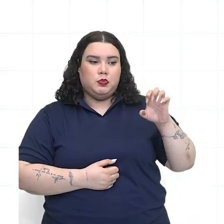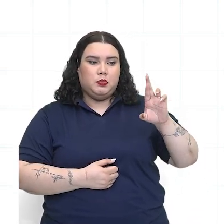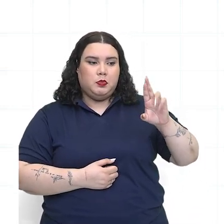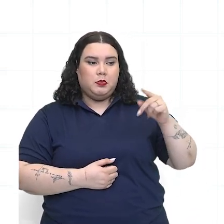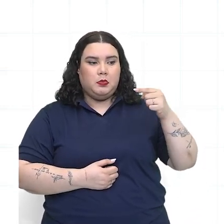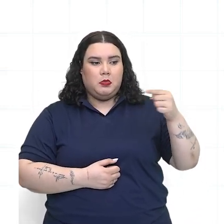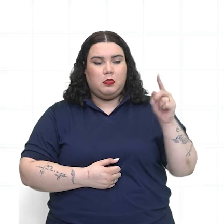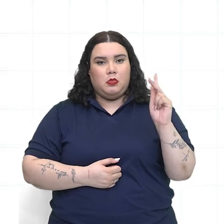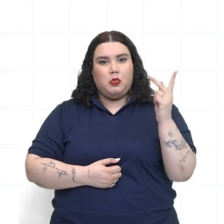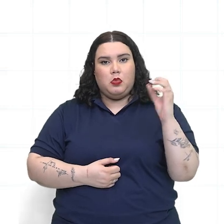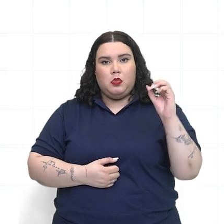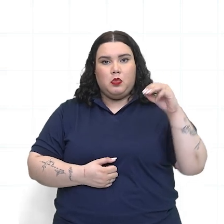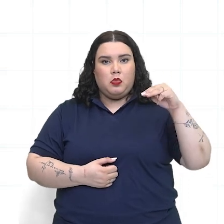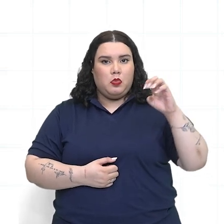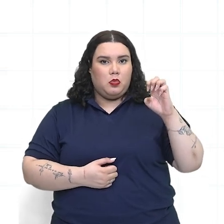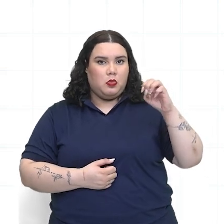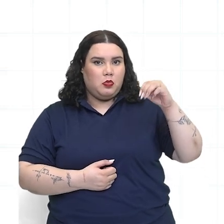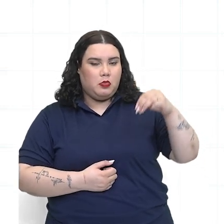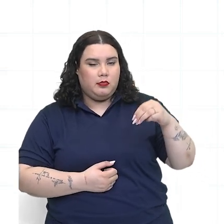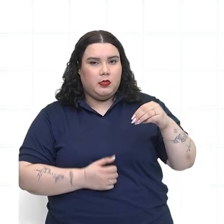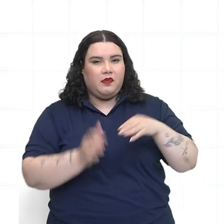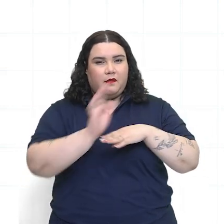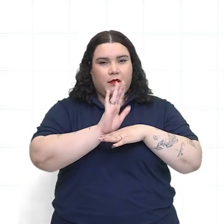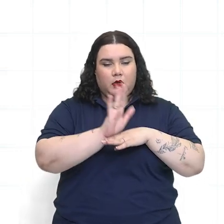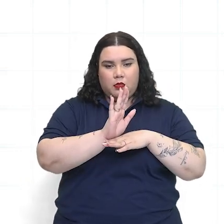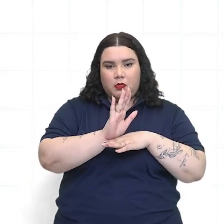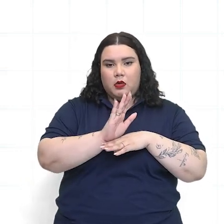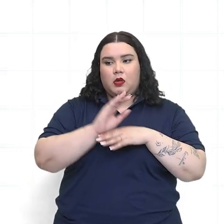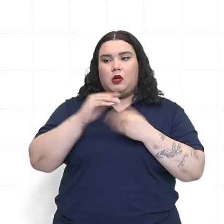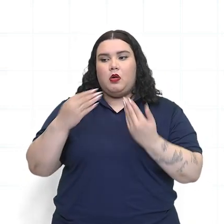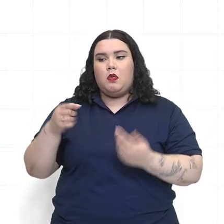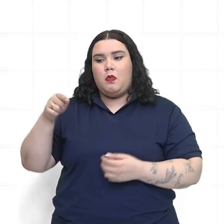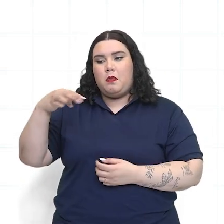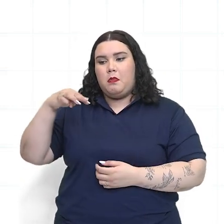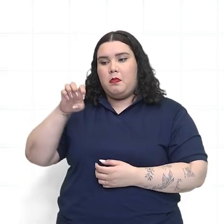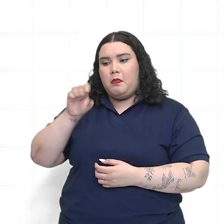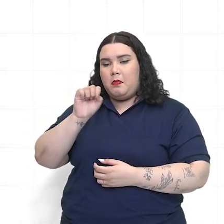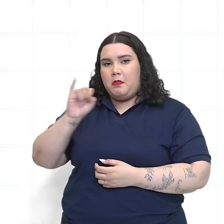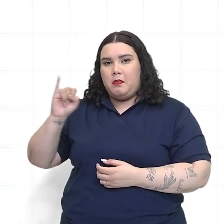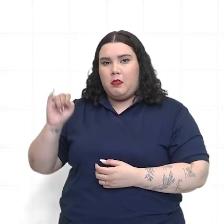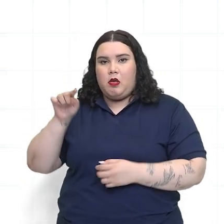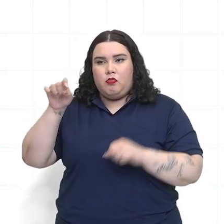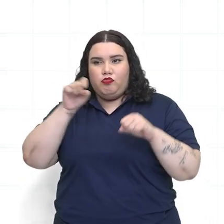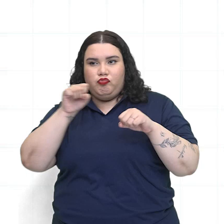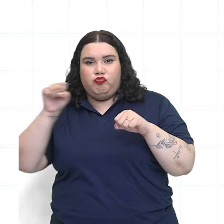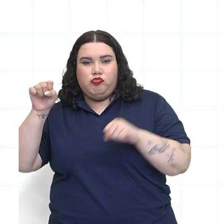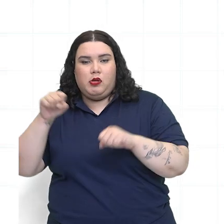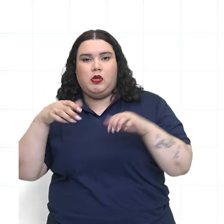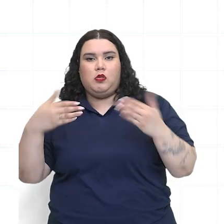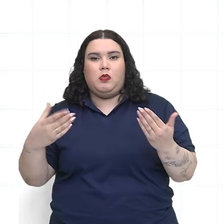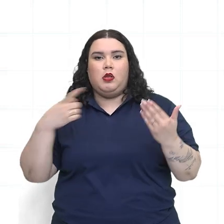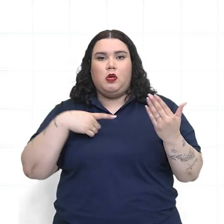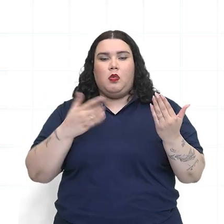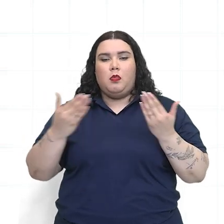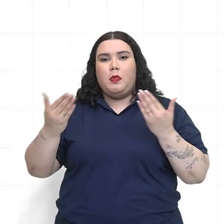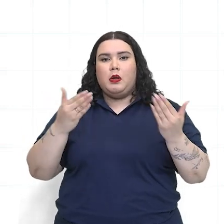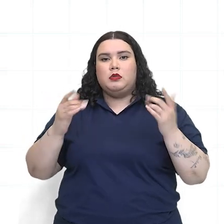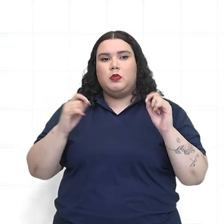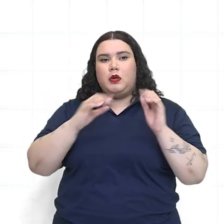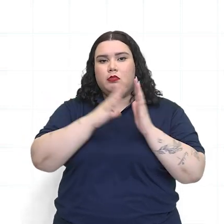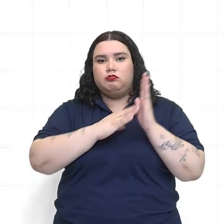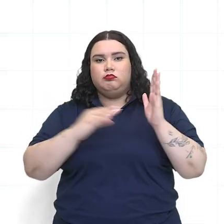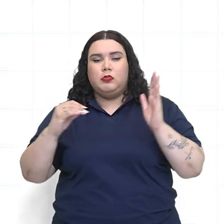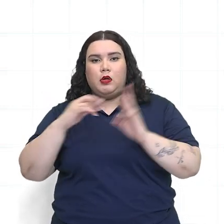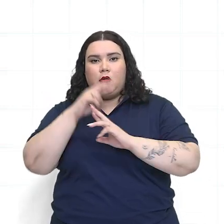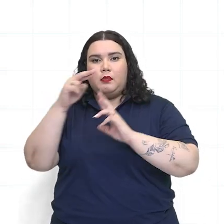cinema, e aí coloca o Messi como se fosse o super-herói, mas aqui no caso do futebol, não